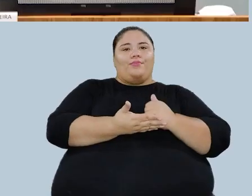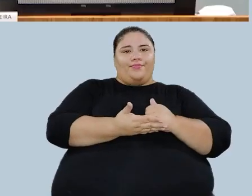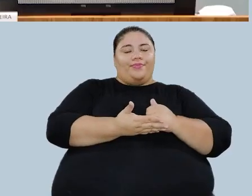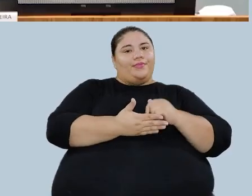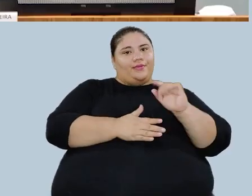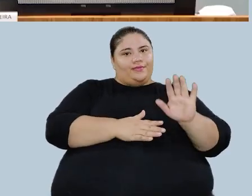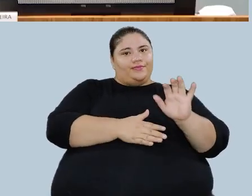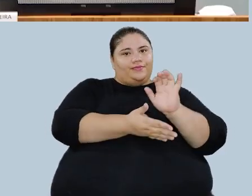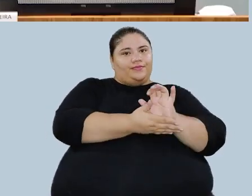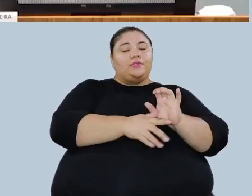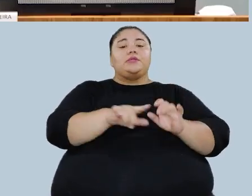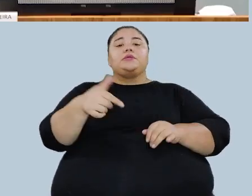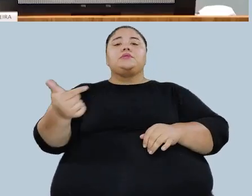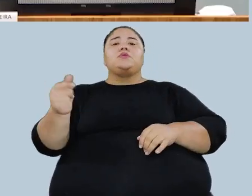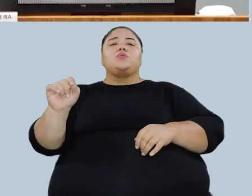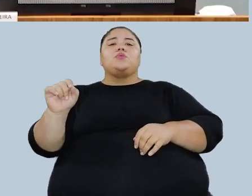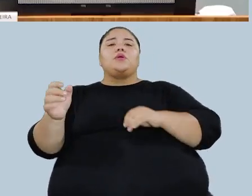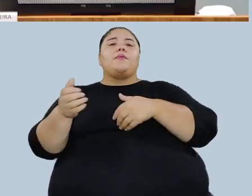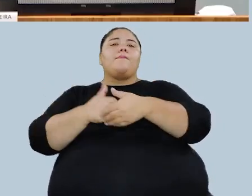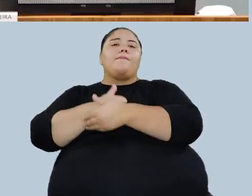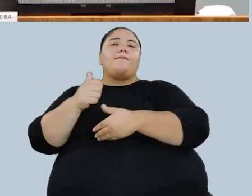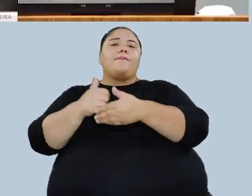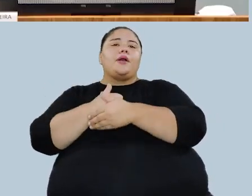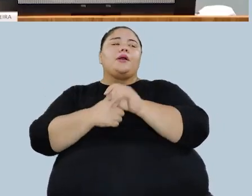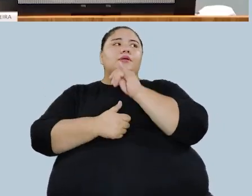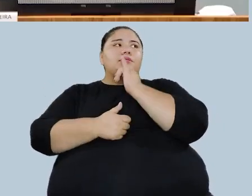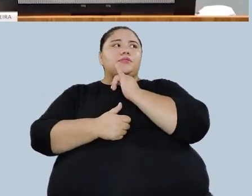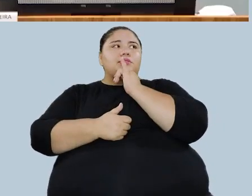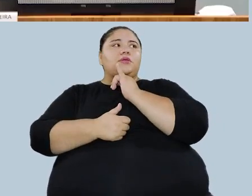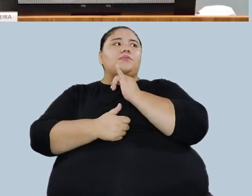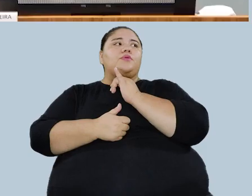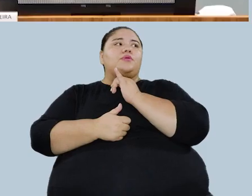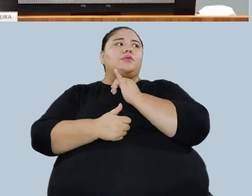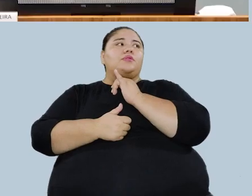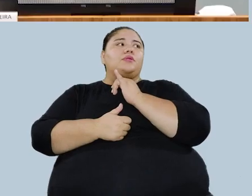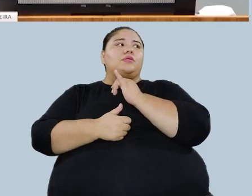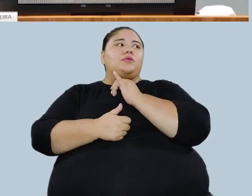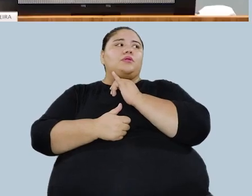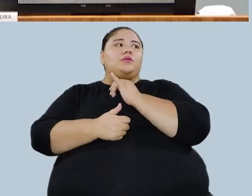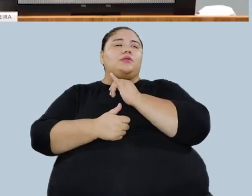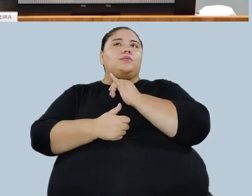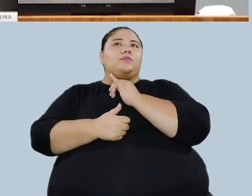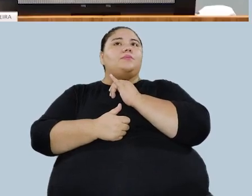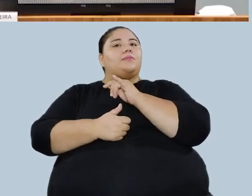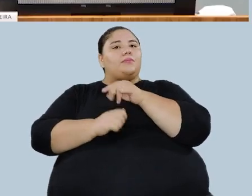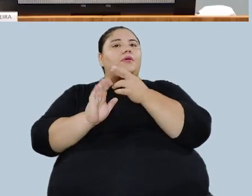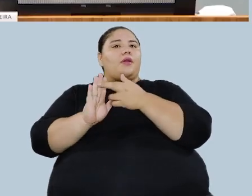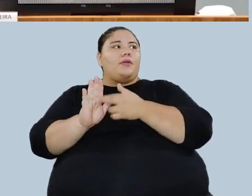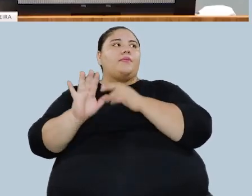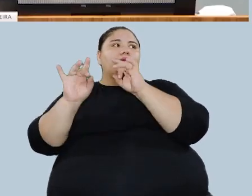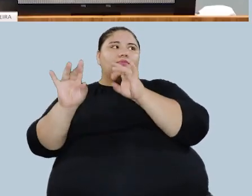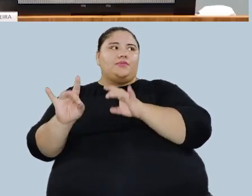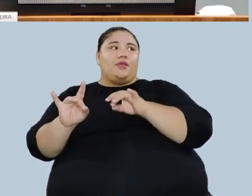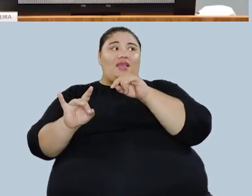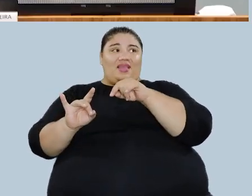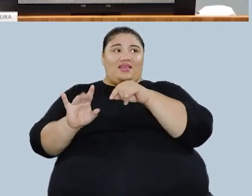O segundo é o que vai entrar na base para ser tributado pelo regime especial. Então, essa base